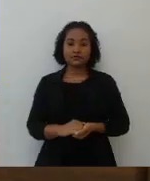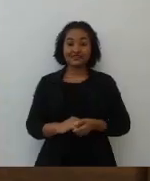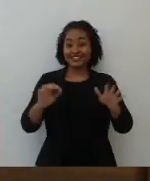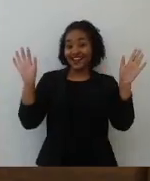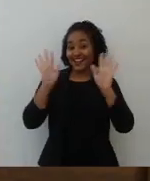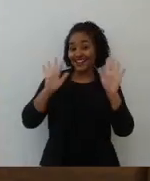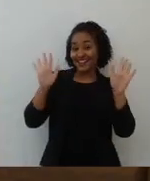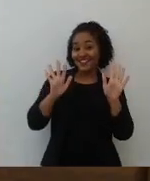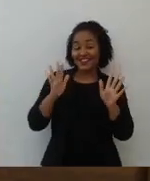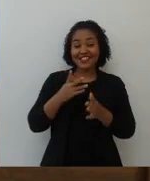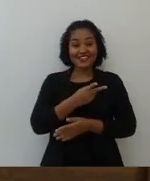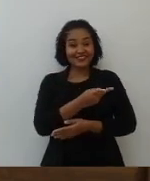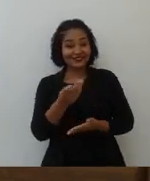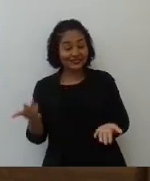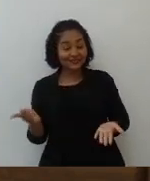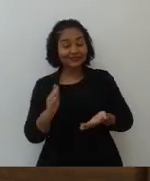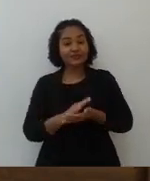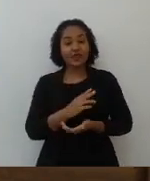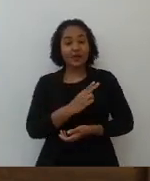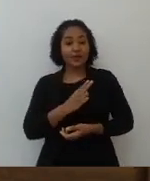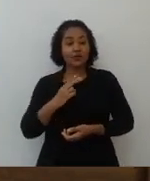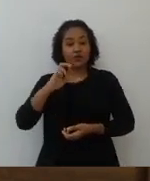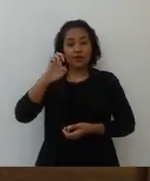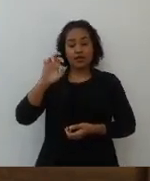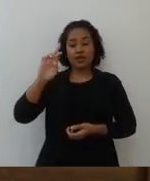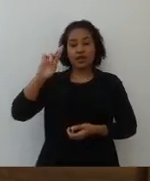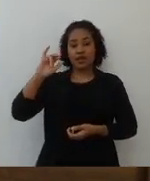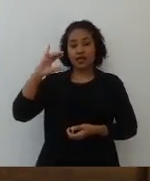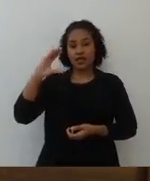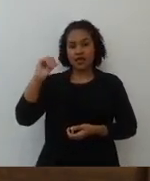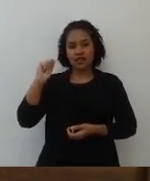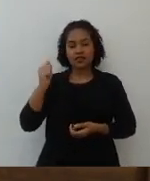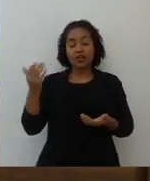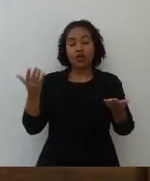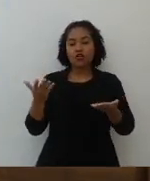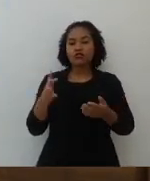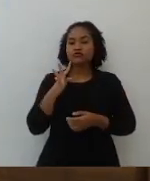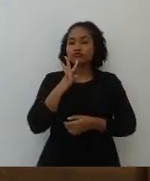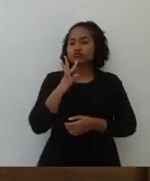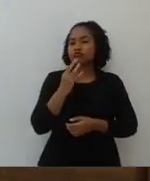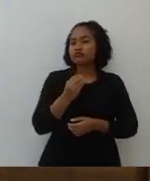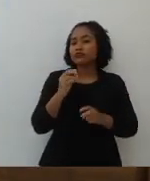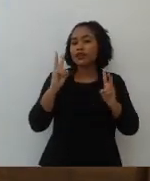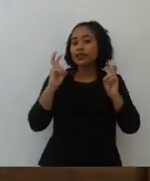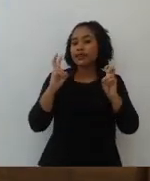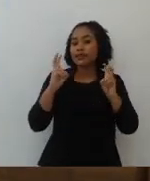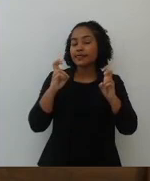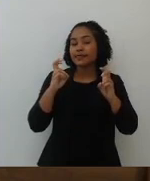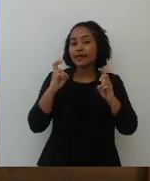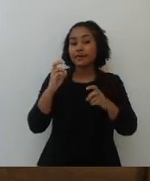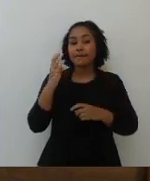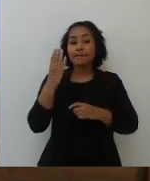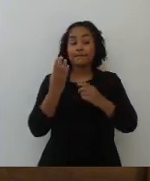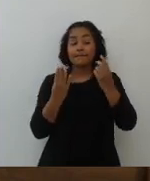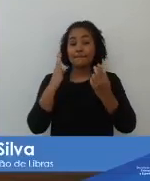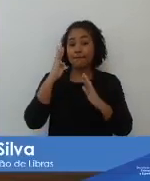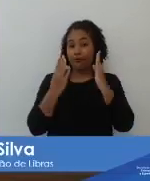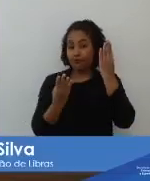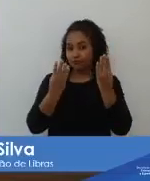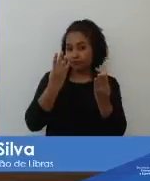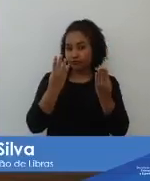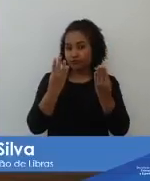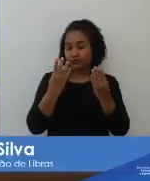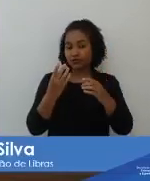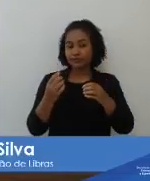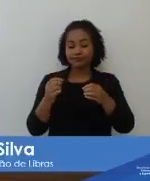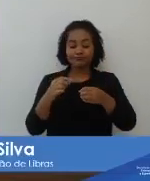Olá, pessoal! Meu nome é Érica e hoje a gente vai conhecer um pouco mais da biologia celular, o citoplasma.